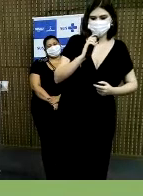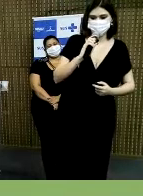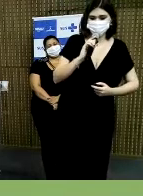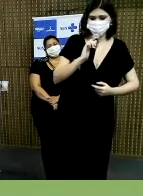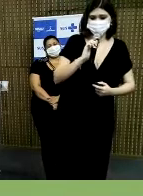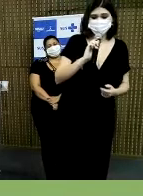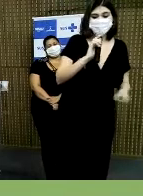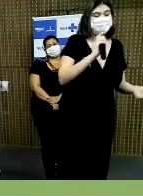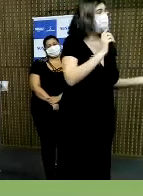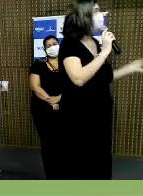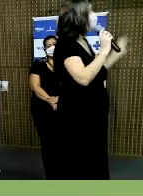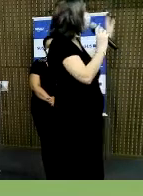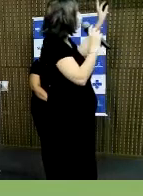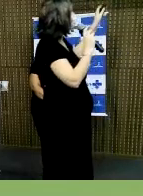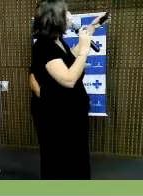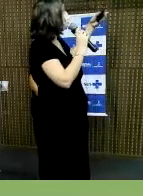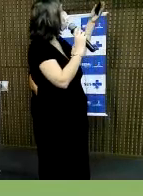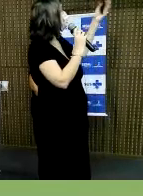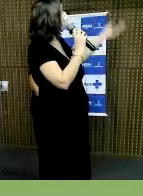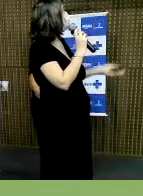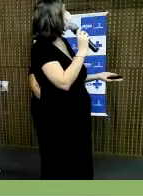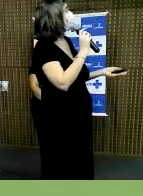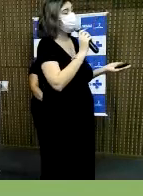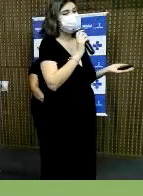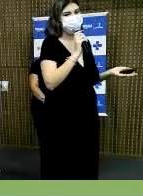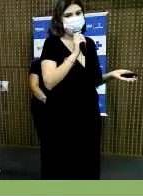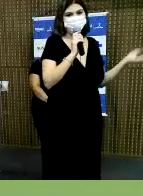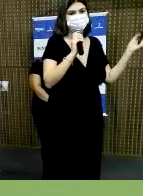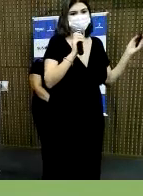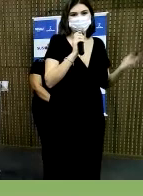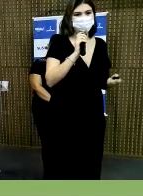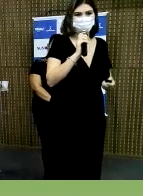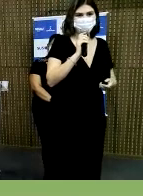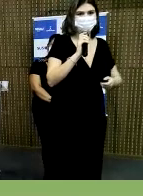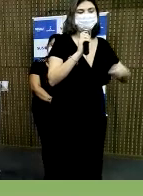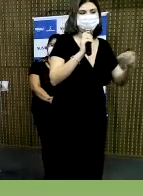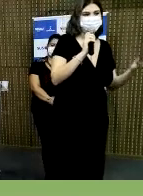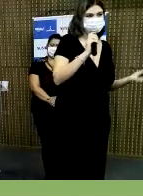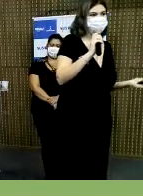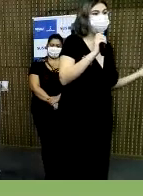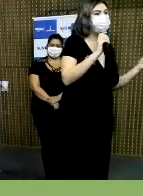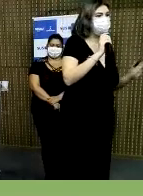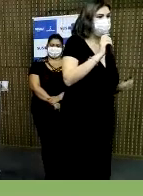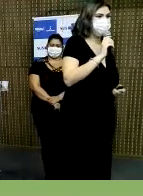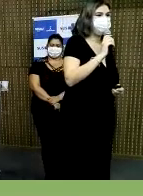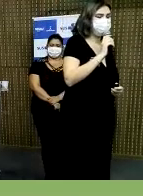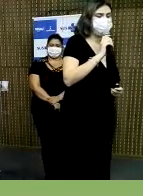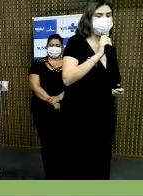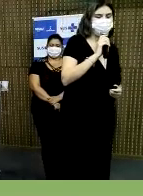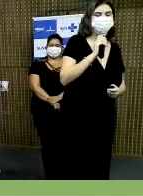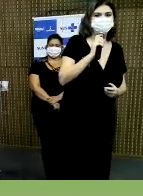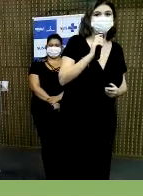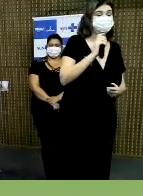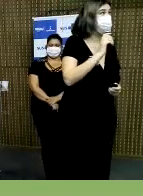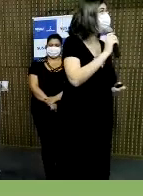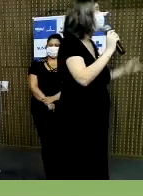nem em 2021. Número de pessoas com cuidado compartilhado também não houve nem em 2020, nem nesse primeiro